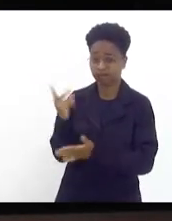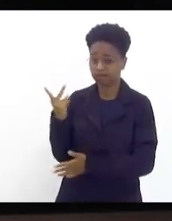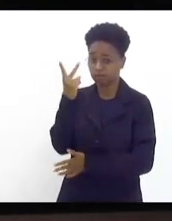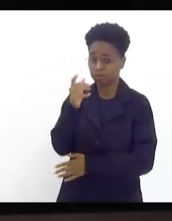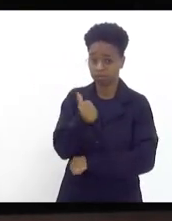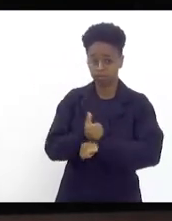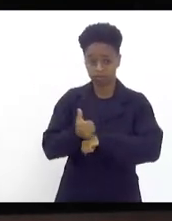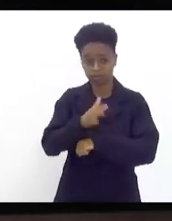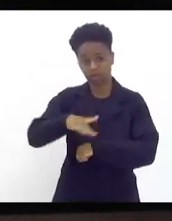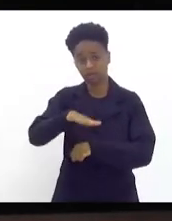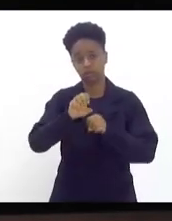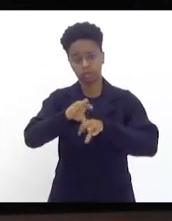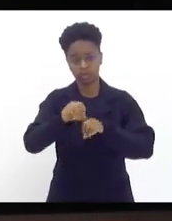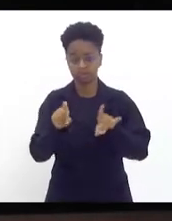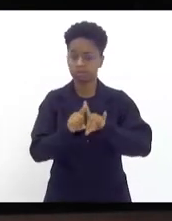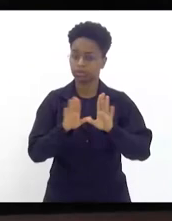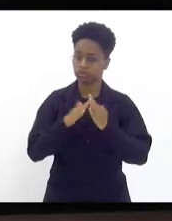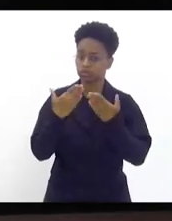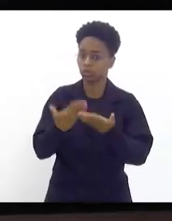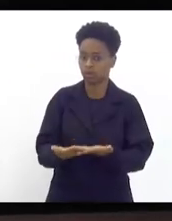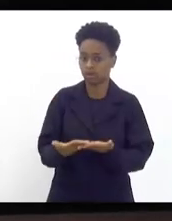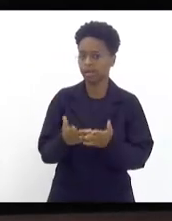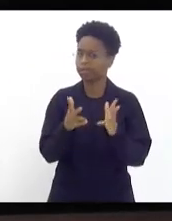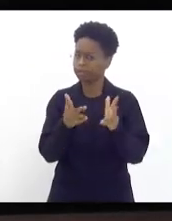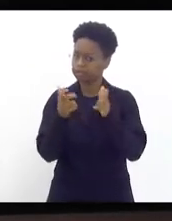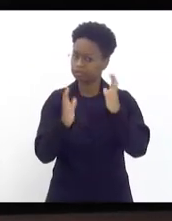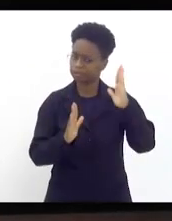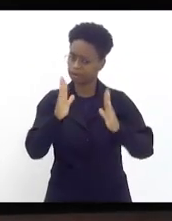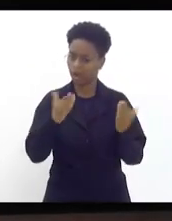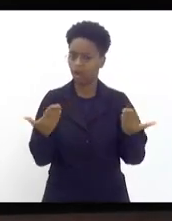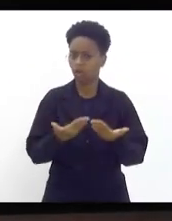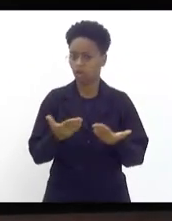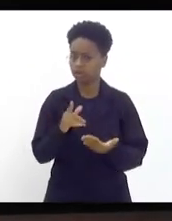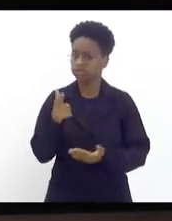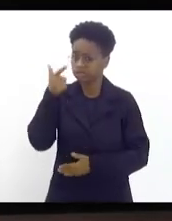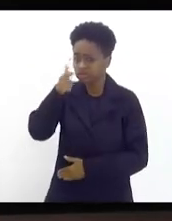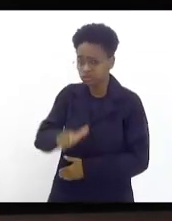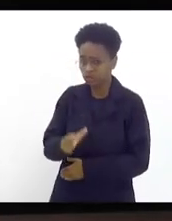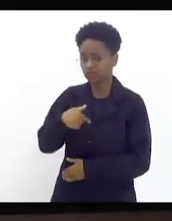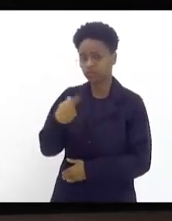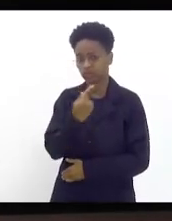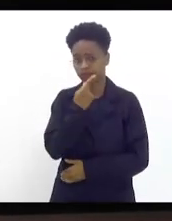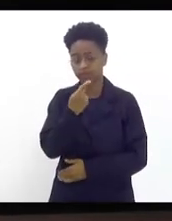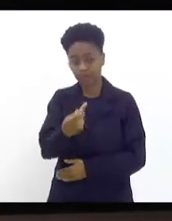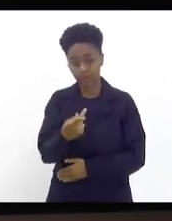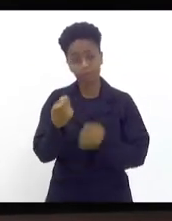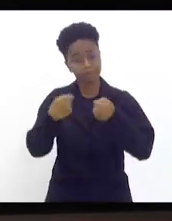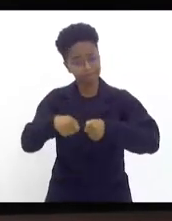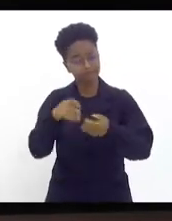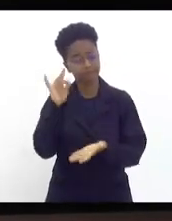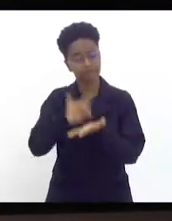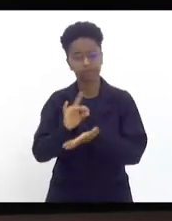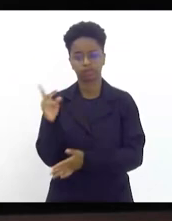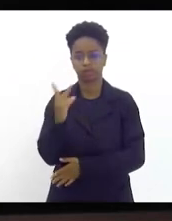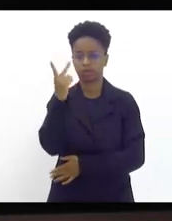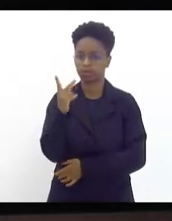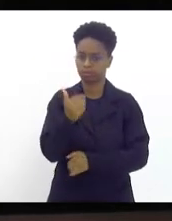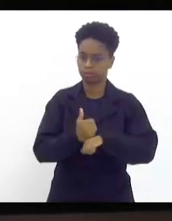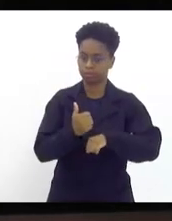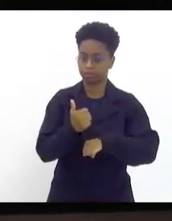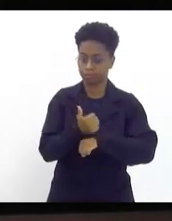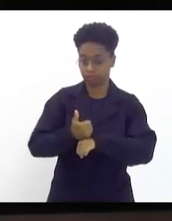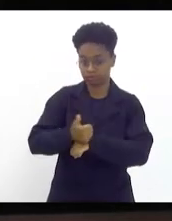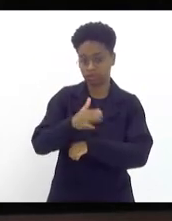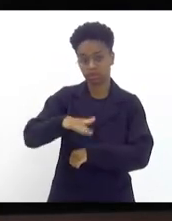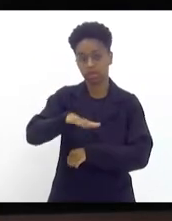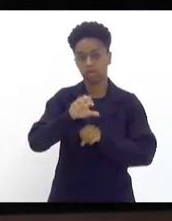educação a escola e Dada a conjuntura que a gente vê hoje mais uma vez afirmamos a necessidade da valorização aos profissionais de educação